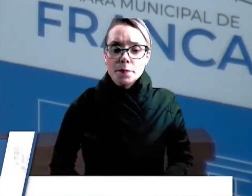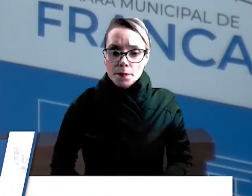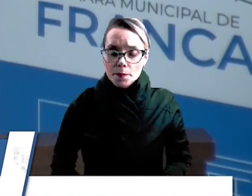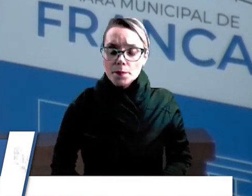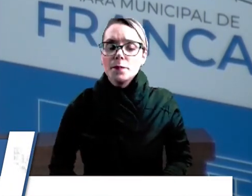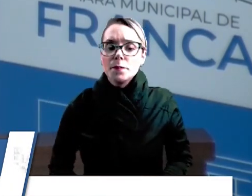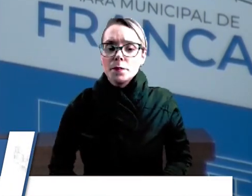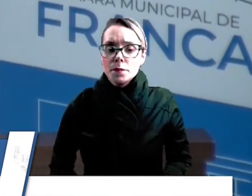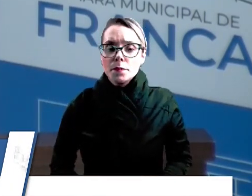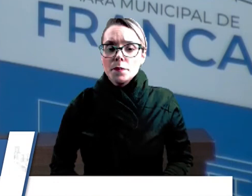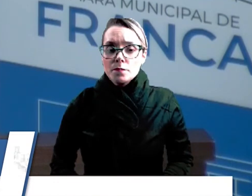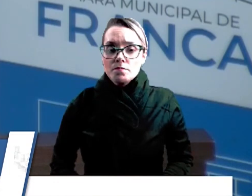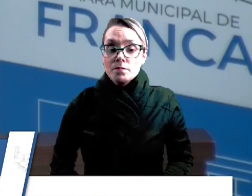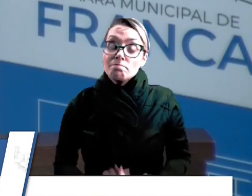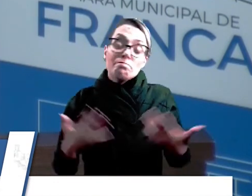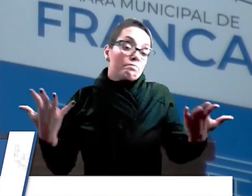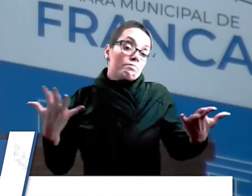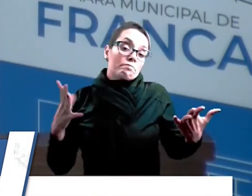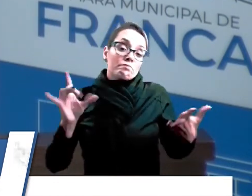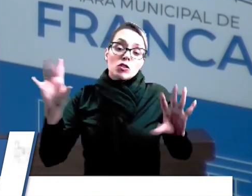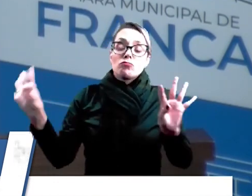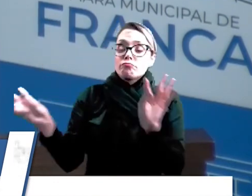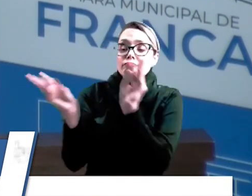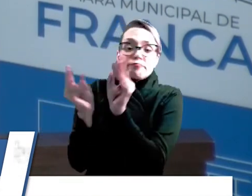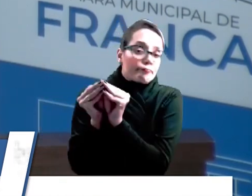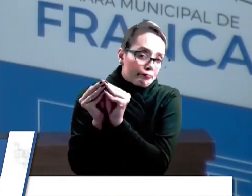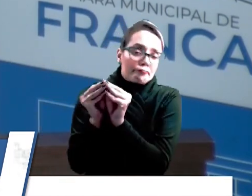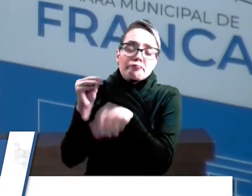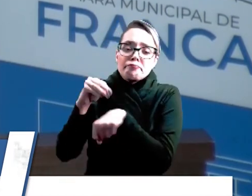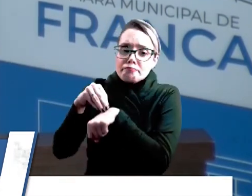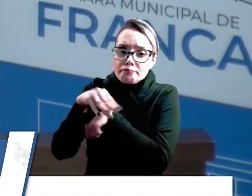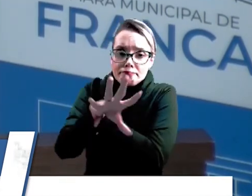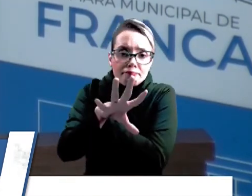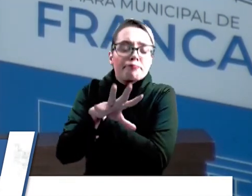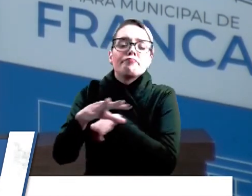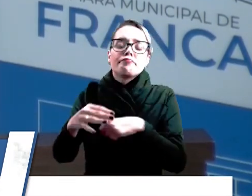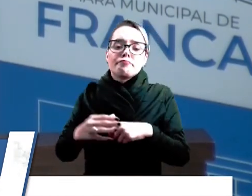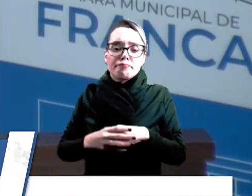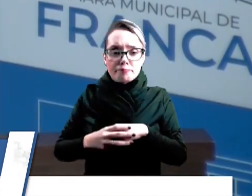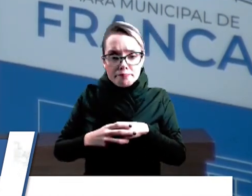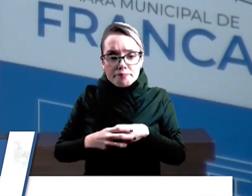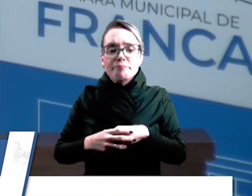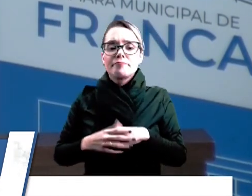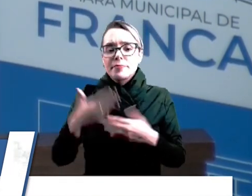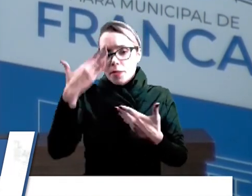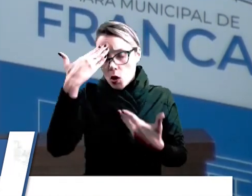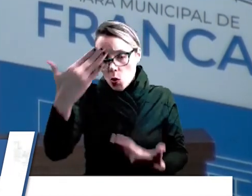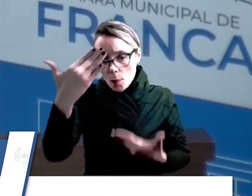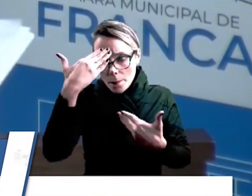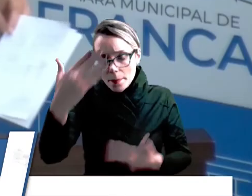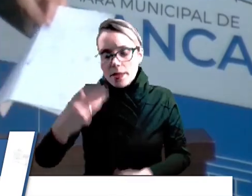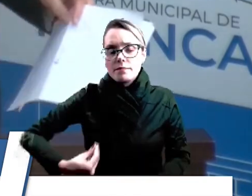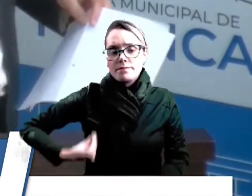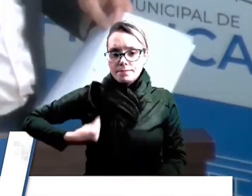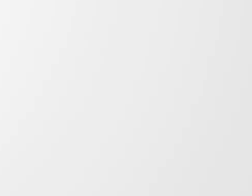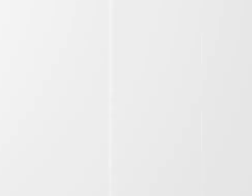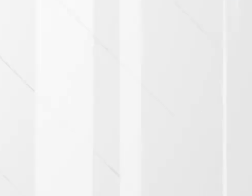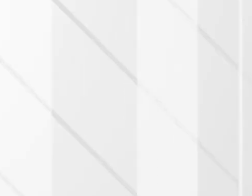Era isso que eu queria falar, meu caro presidente, e agradeço a oportunidade.